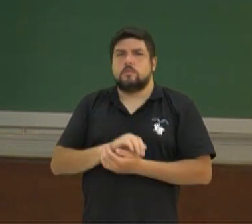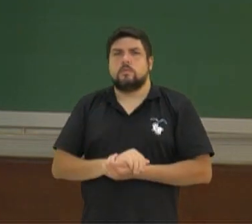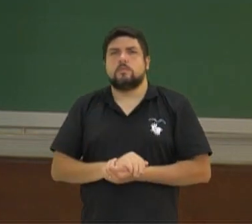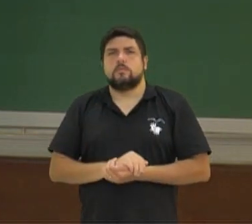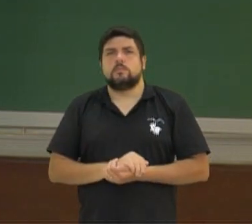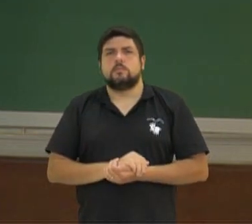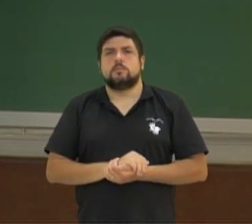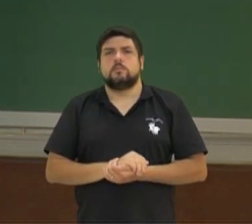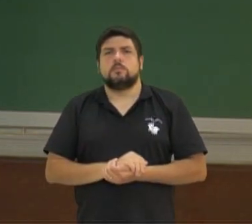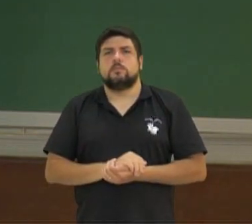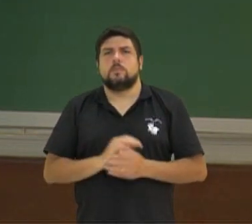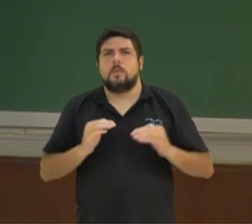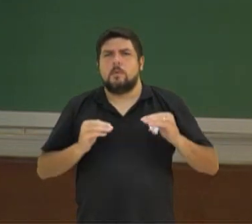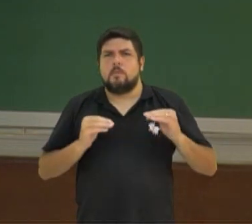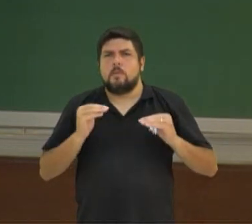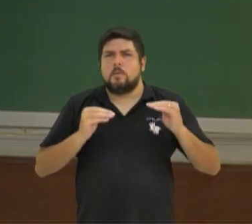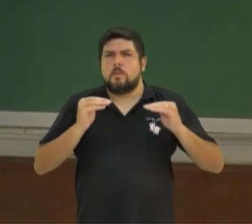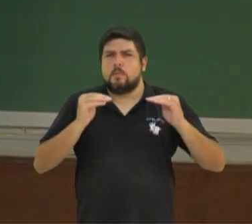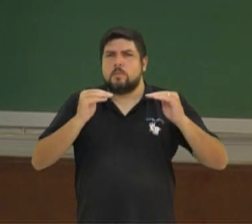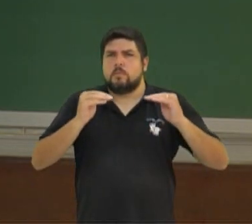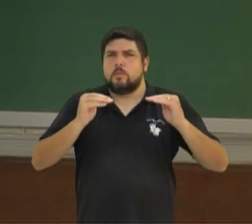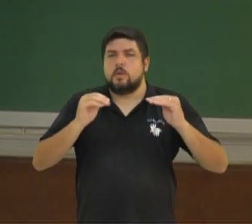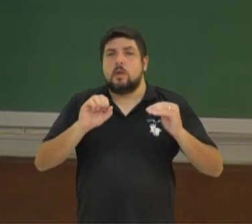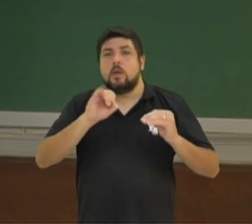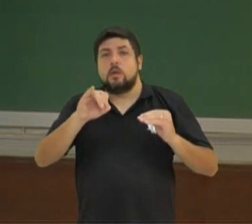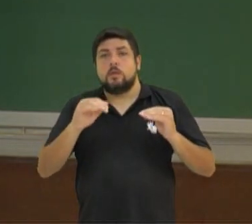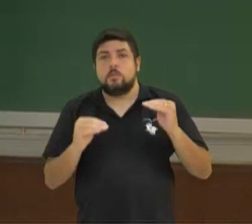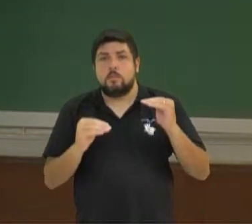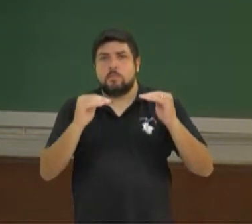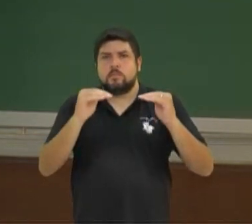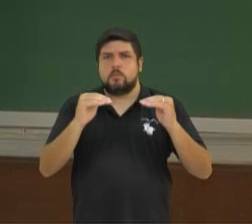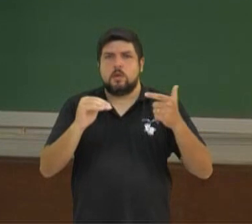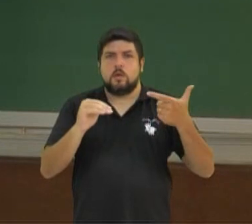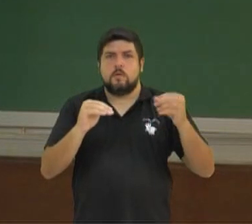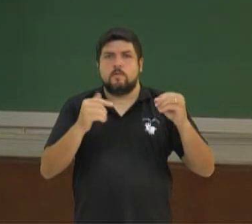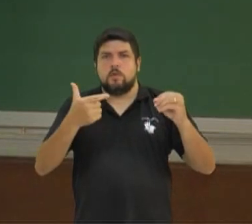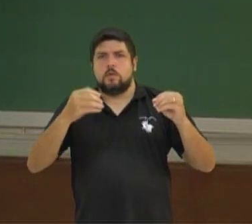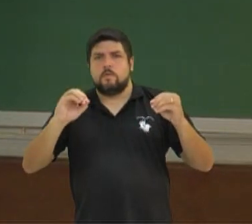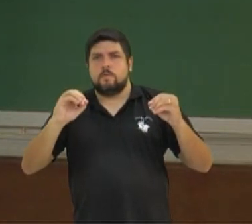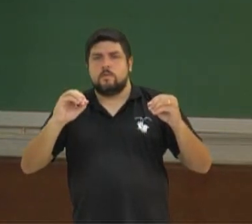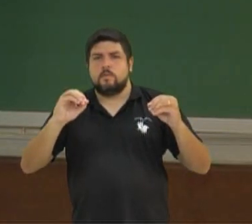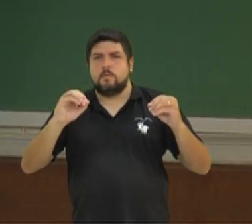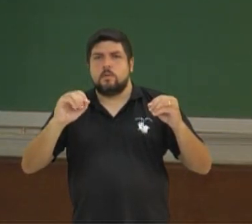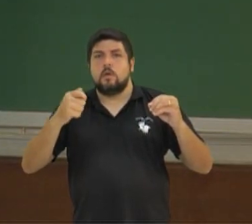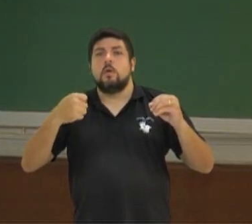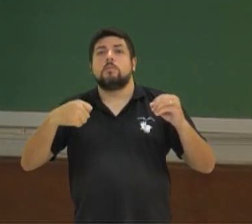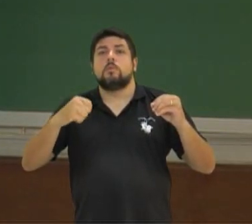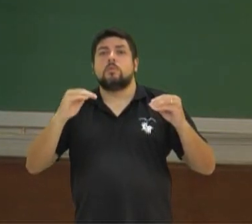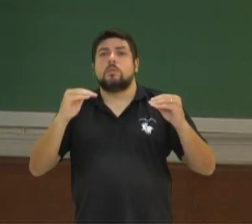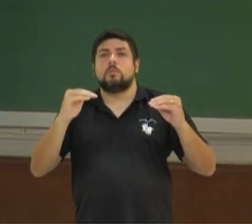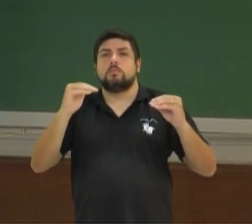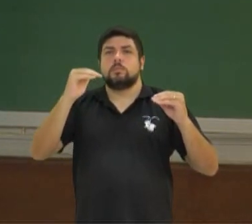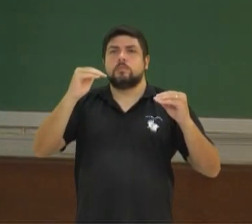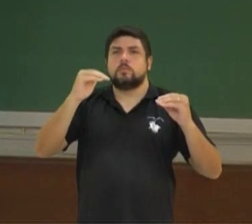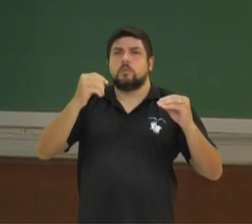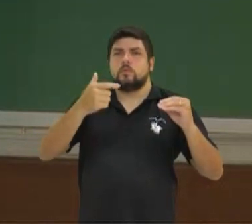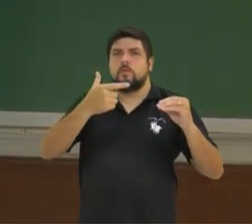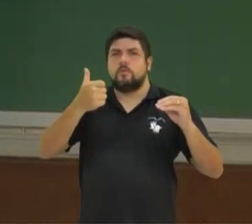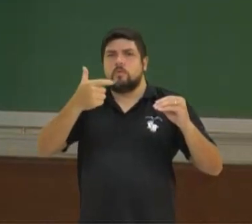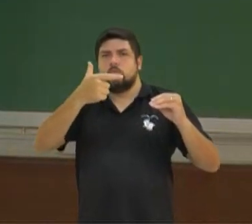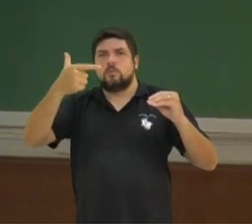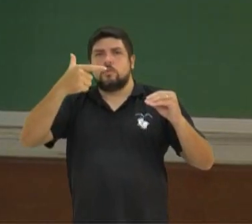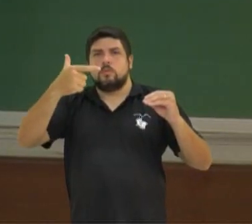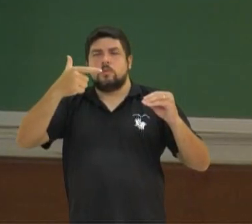primeiro vence a partida. Caso empate em 20 a 20, 20 a 20 ali, precisa o quê? Abrir 2 pontos de vantagem. Né? Chegou em 20 a